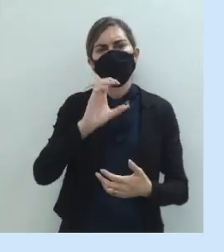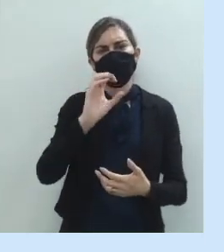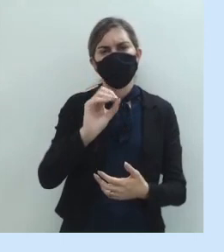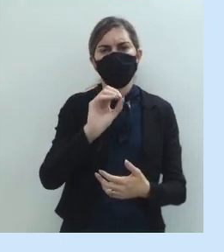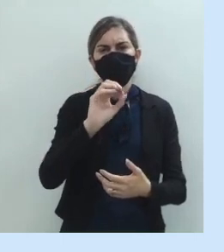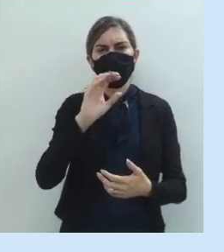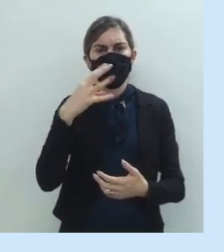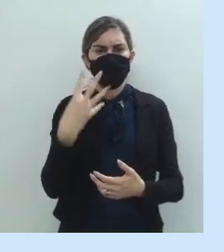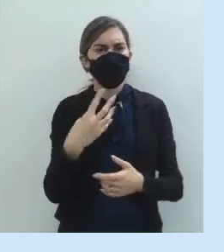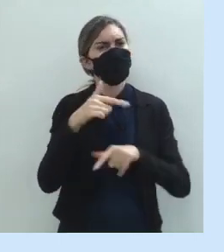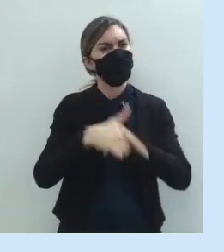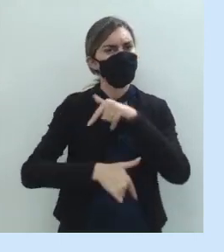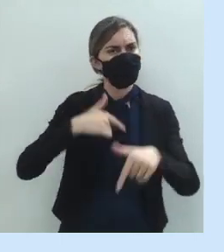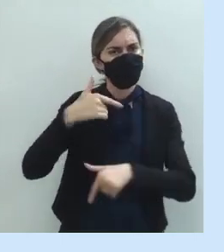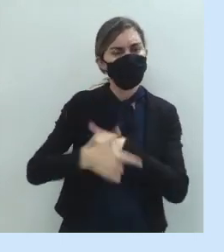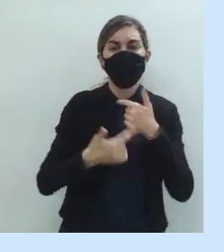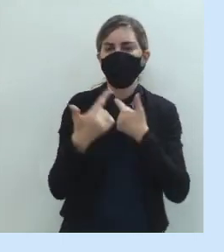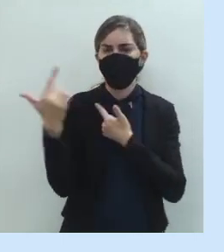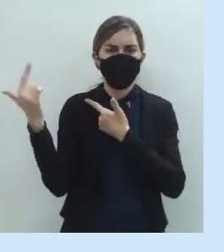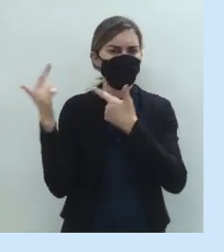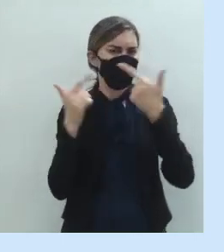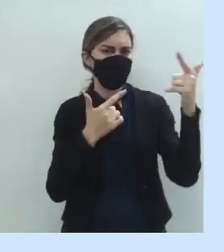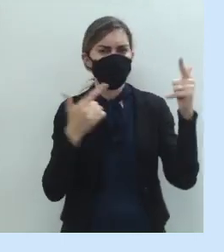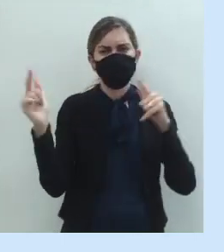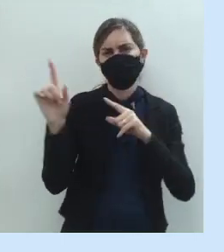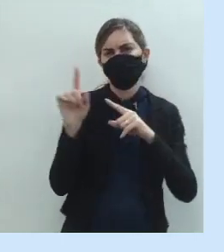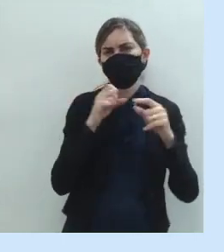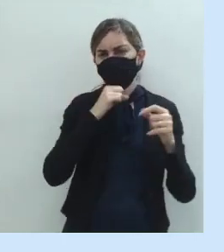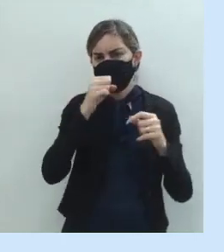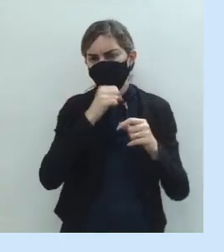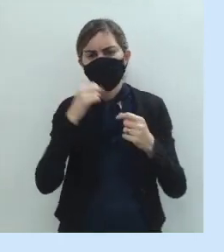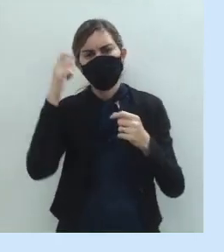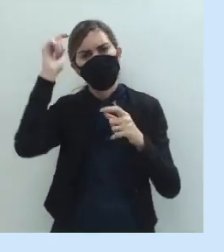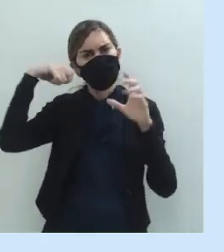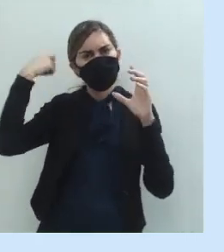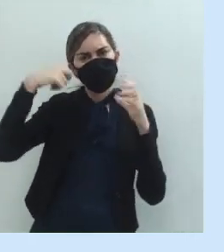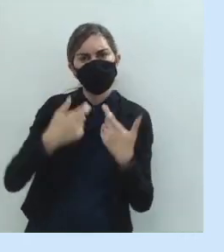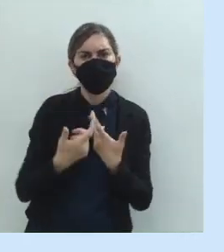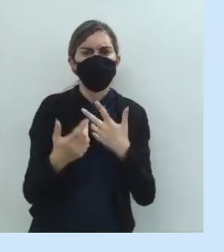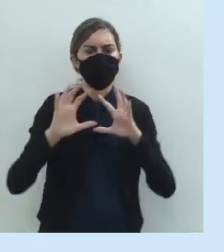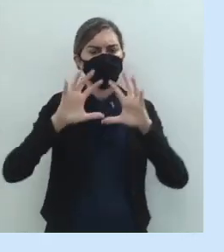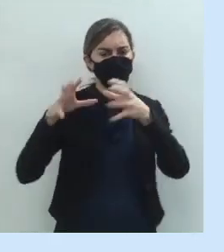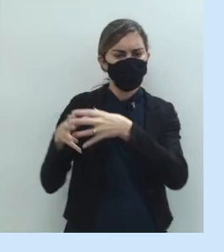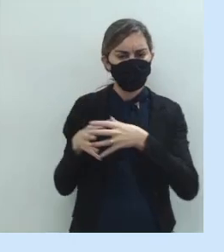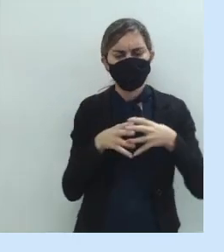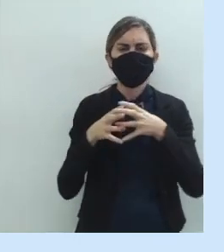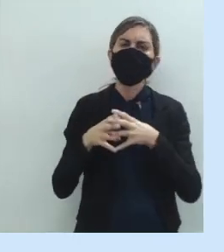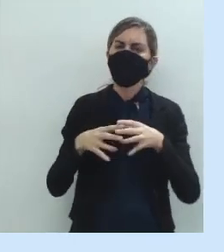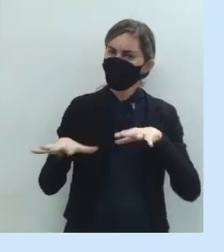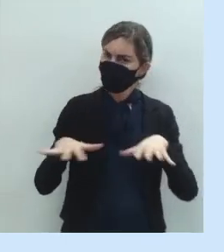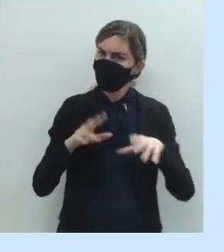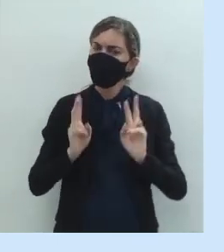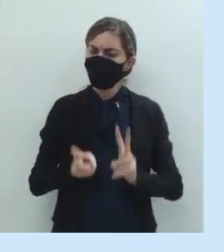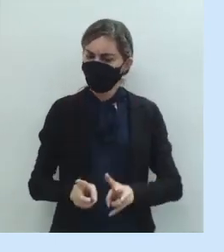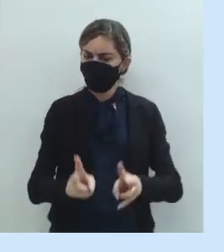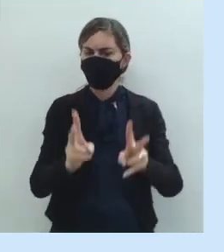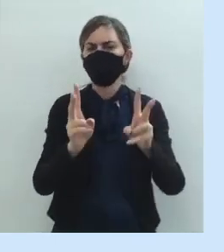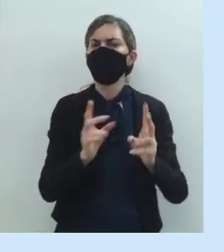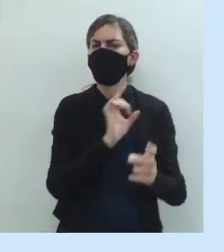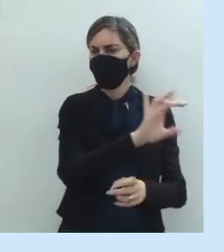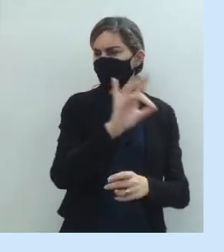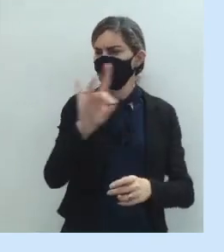manteve trabalhando, e os outros demais músicos e artistas envolvidos no movimento continuaram, claro, suas